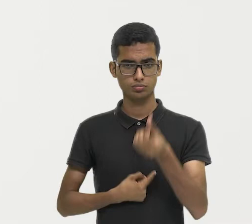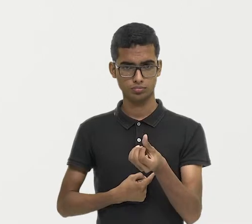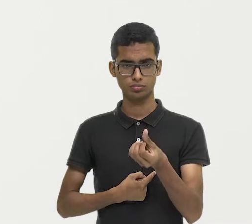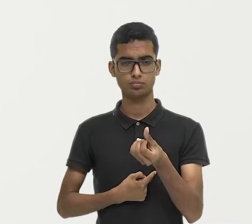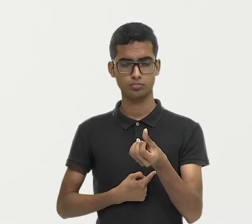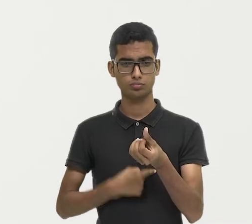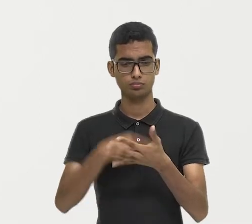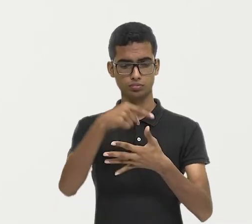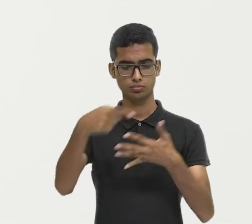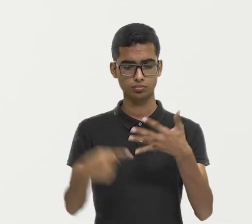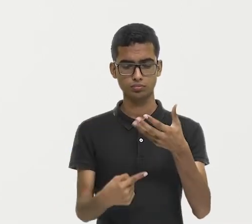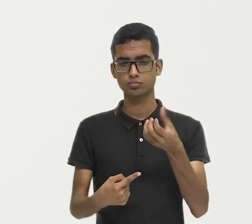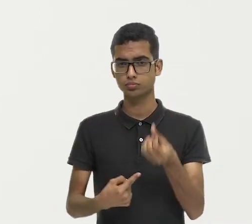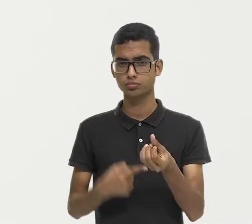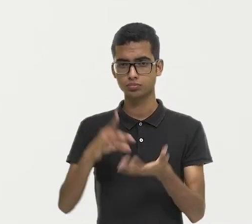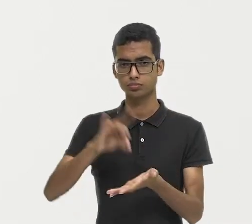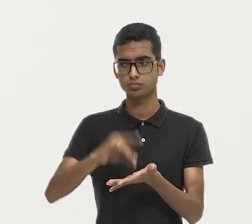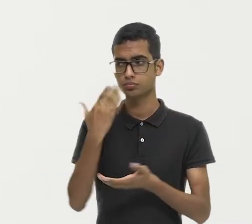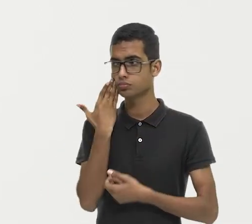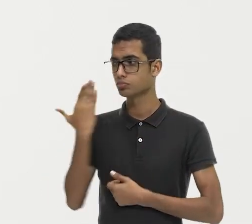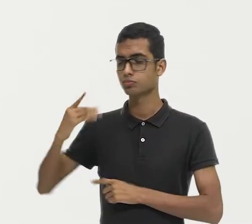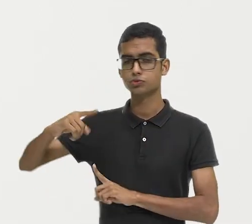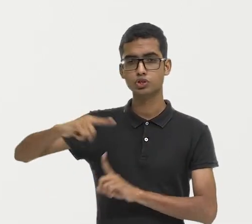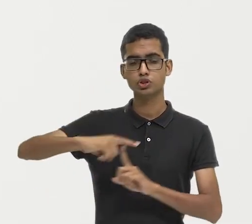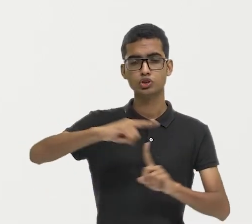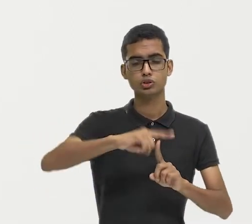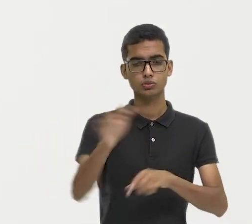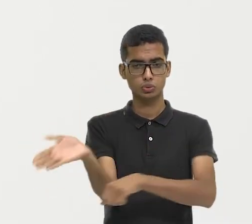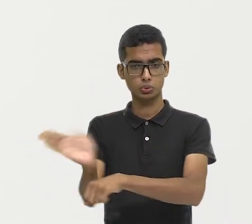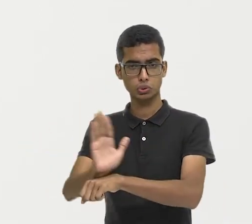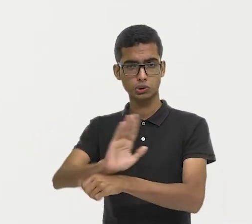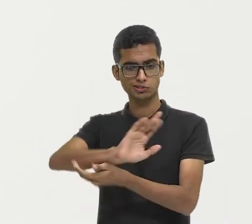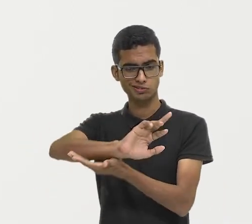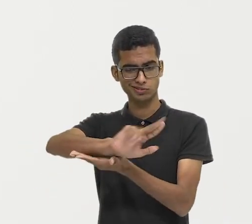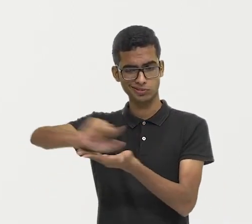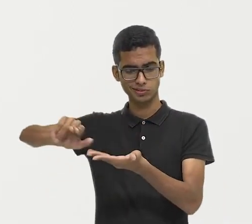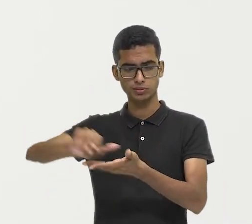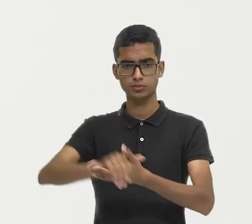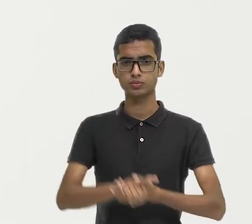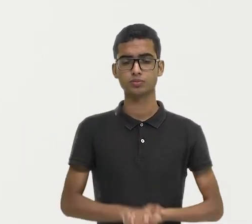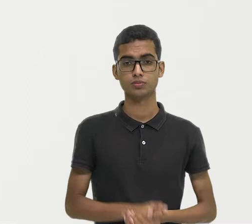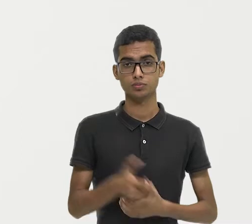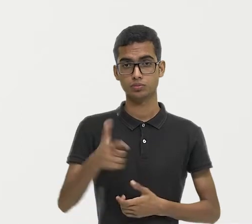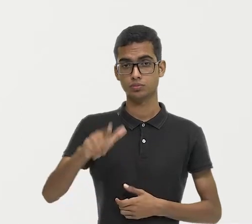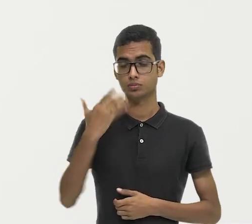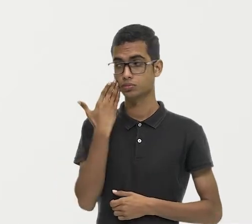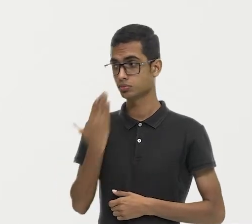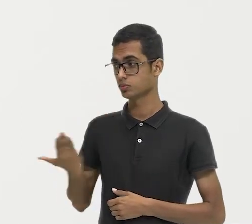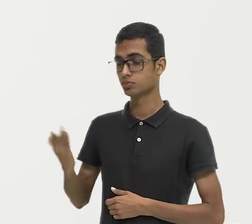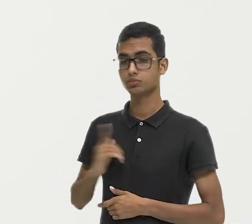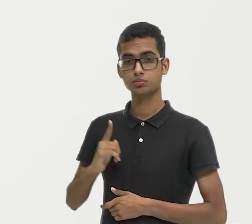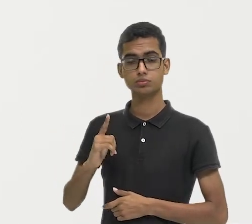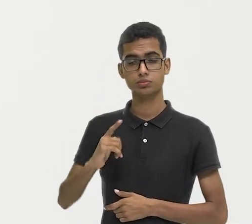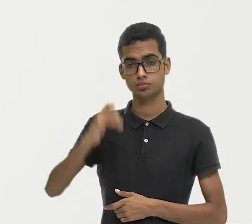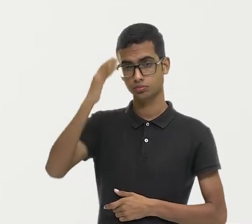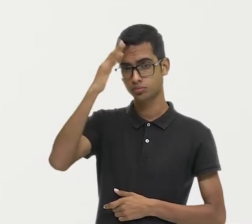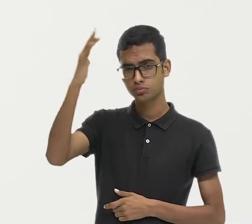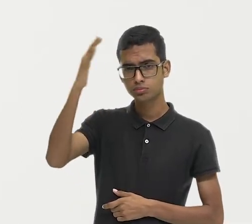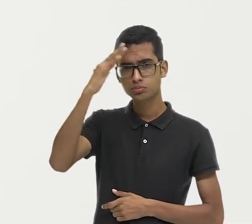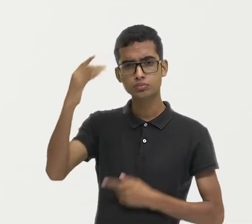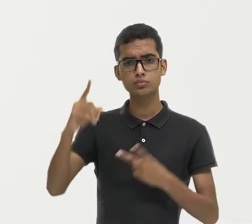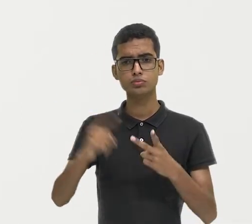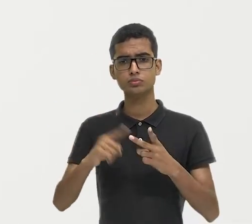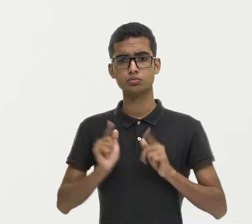6 elementos, né, de 6 grandezas, 6 tipos de filmes diferentes, tá? Novamente,